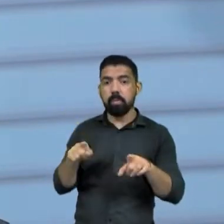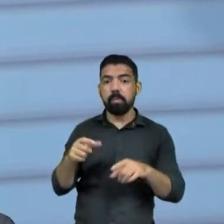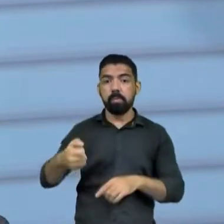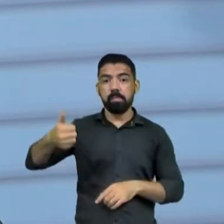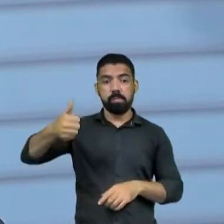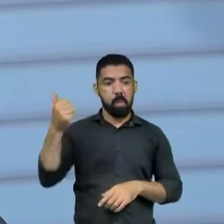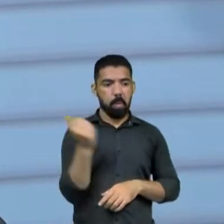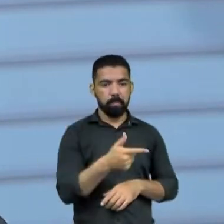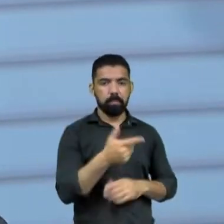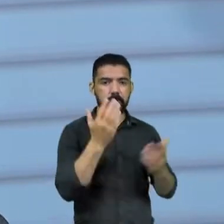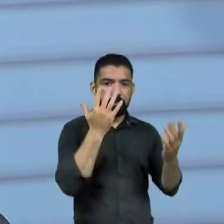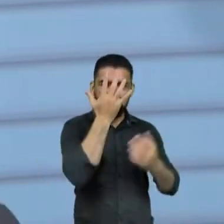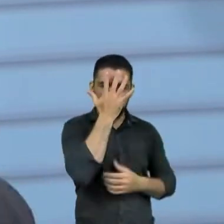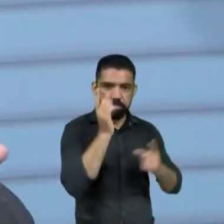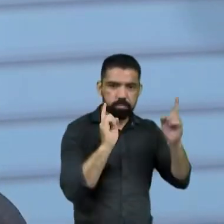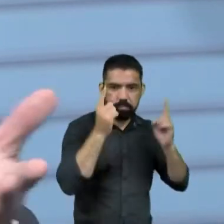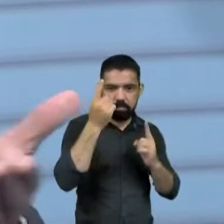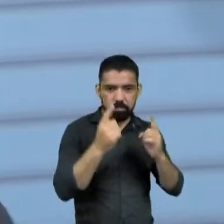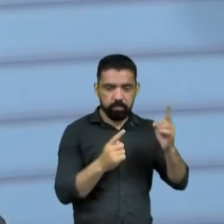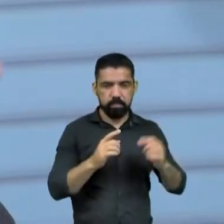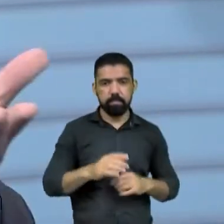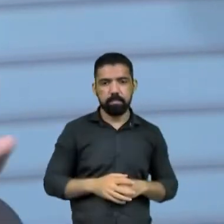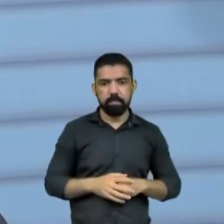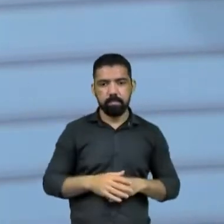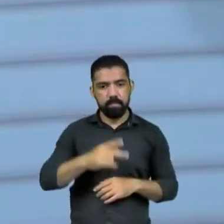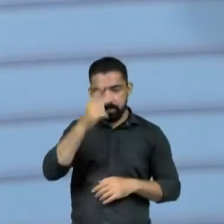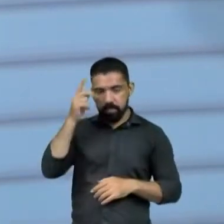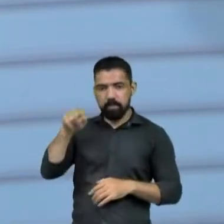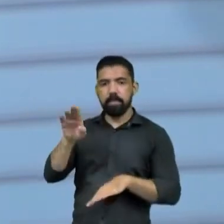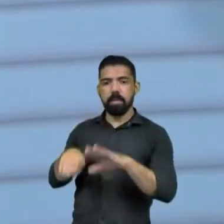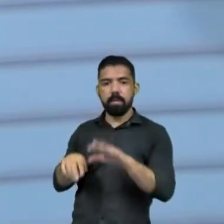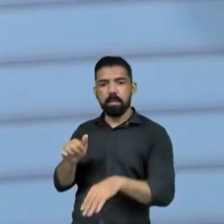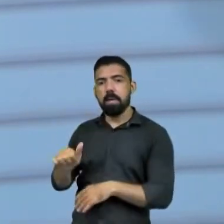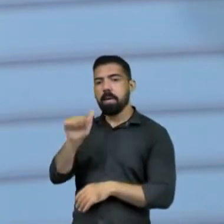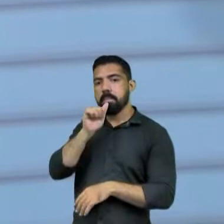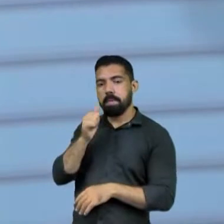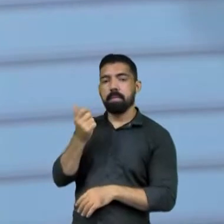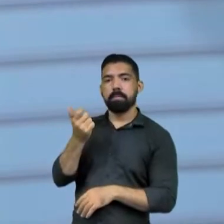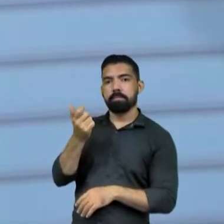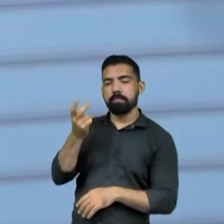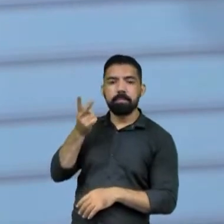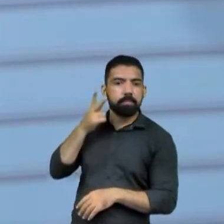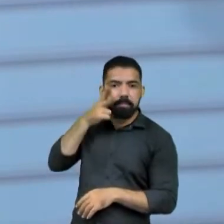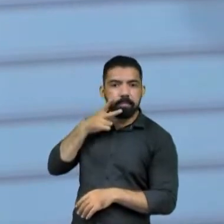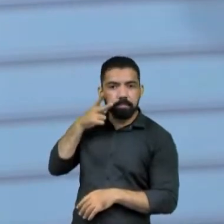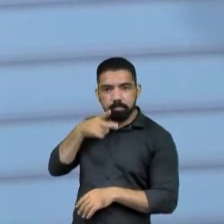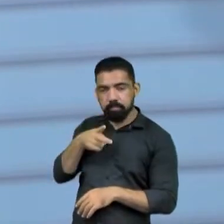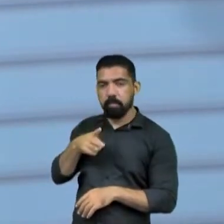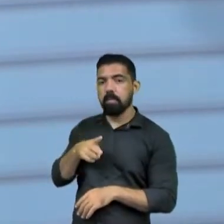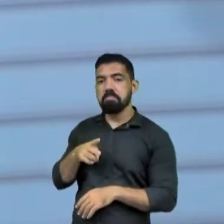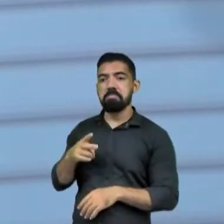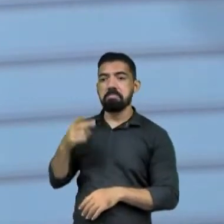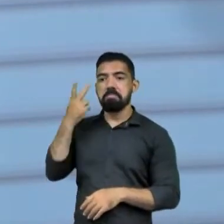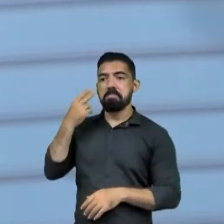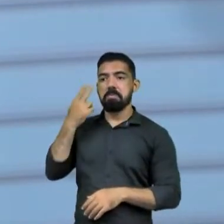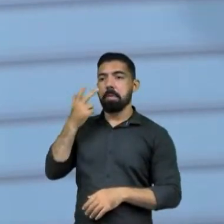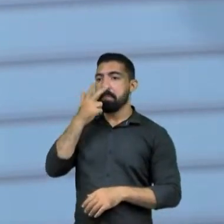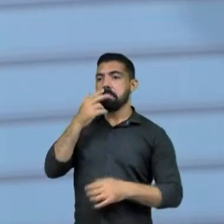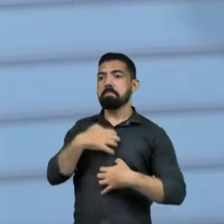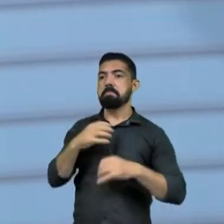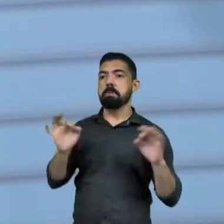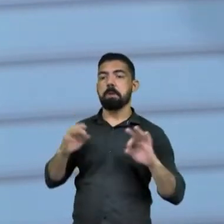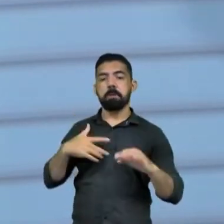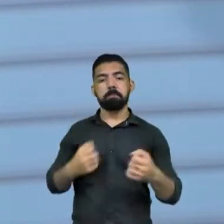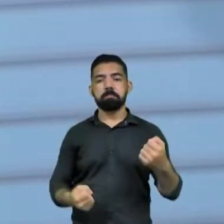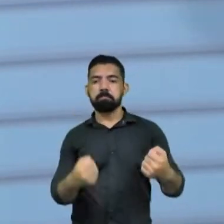toma vinho pensa que é inocente vai dirigir vai dirigir acidente então quer dizer é Seríssimo é Seríssimo Então as pessoas vão celebrar